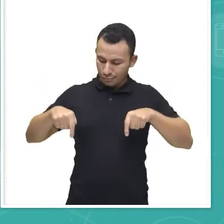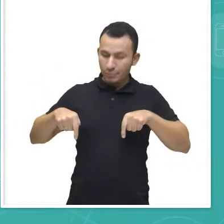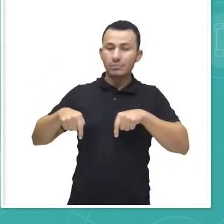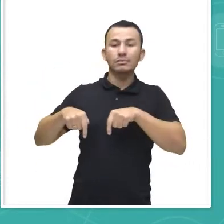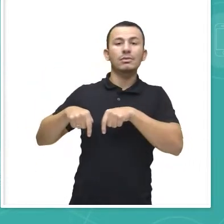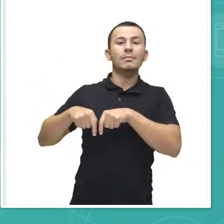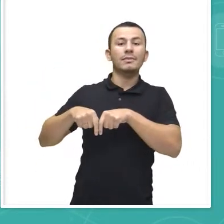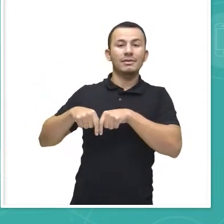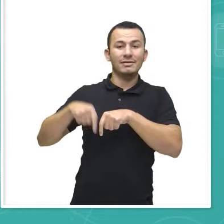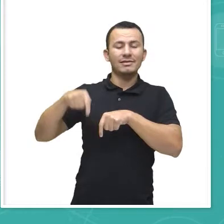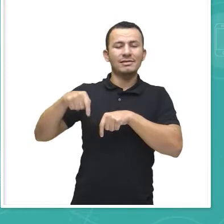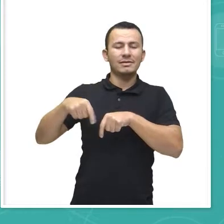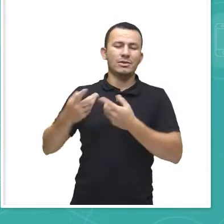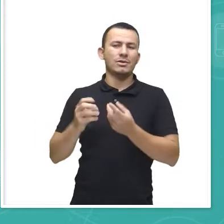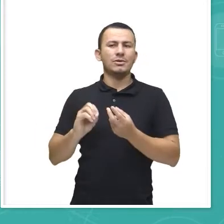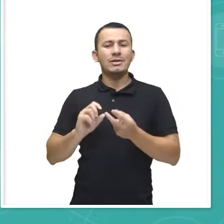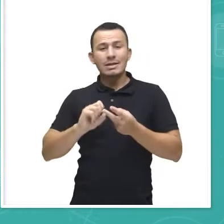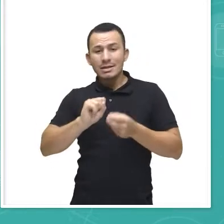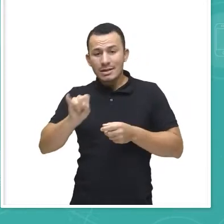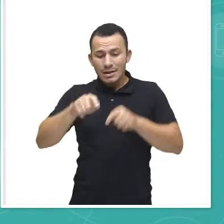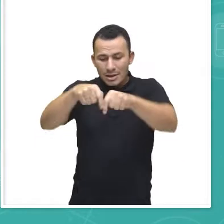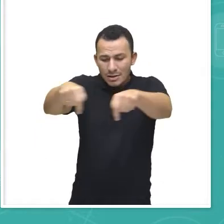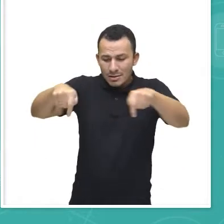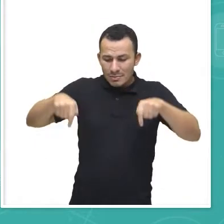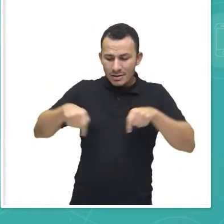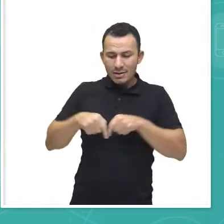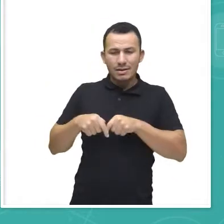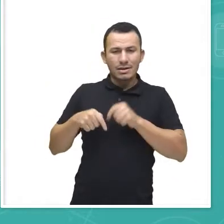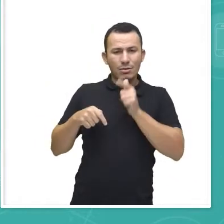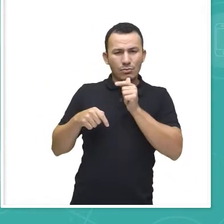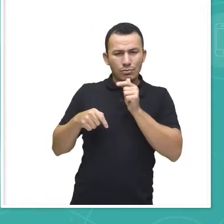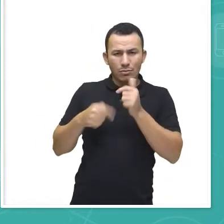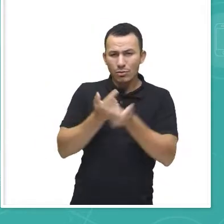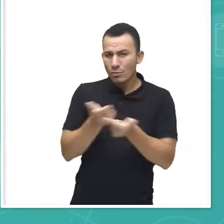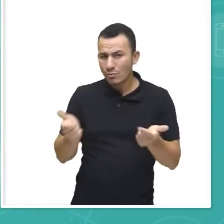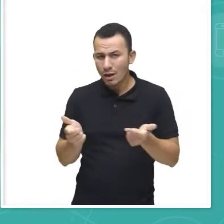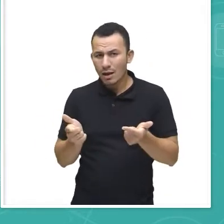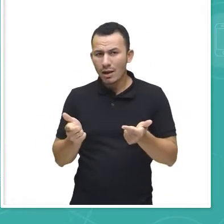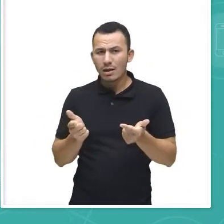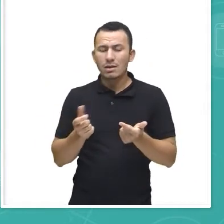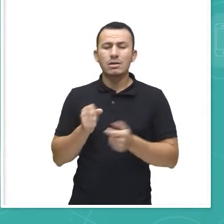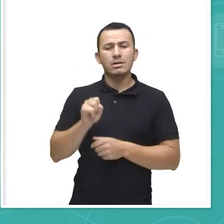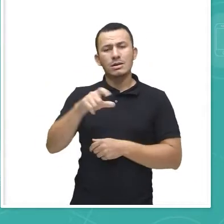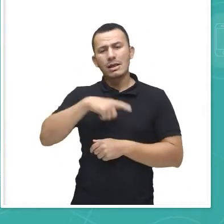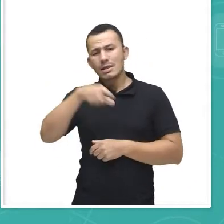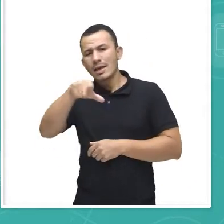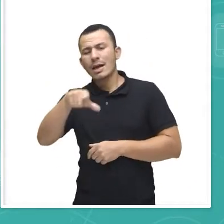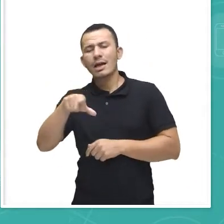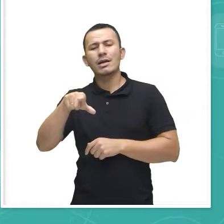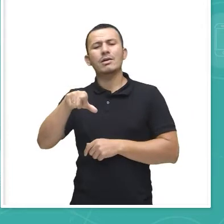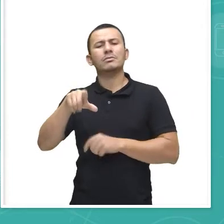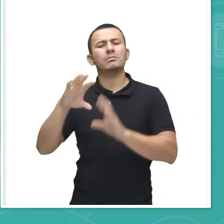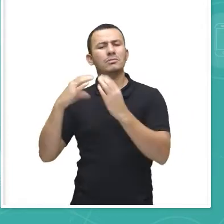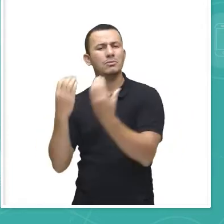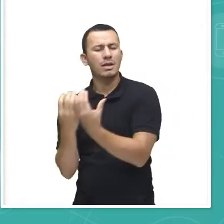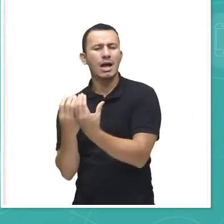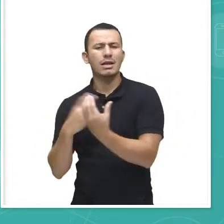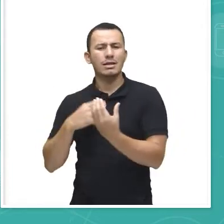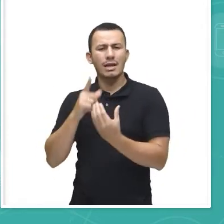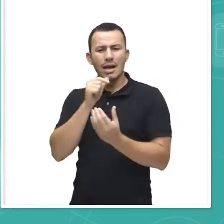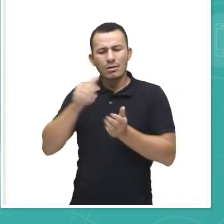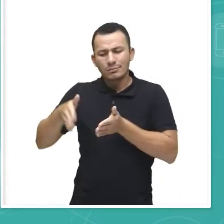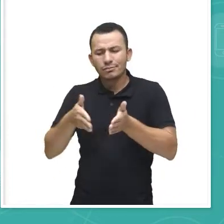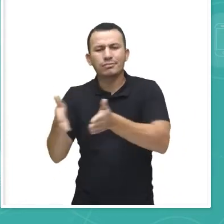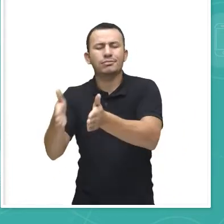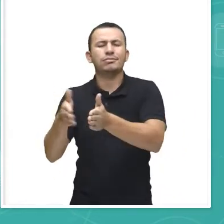né? De repente não tem piscina, quer fazer aí, você tem aí na sua comunidade uma praia, tem um rio que dá